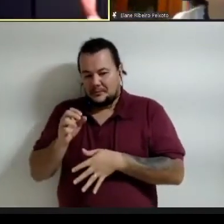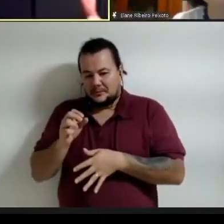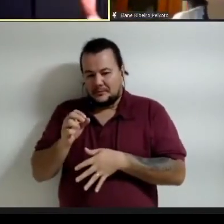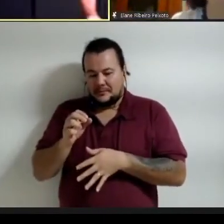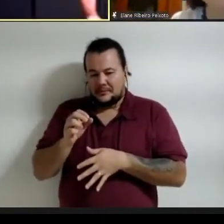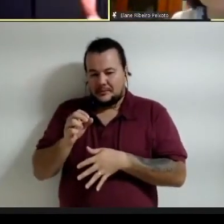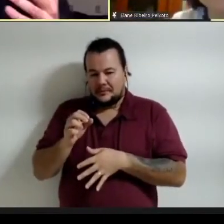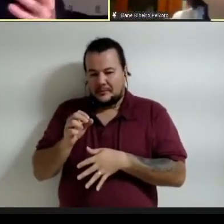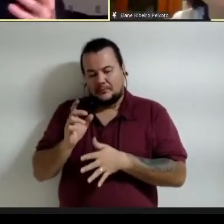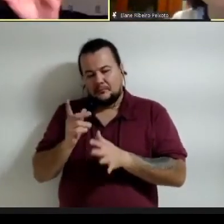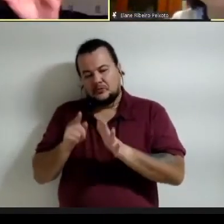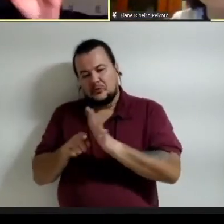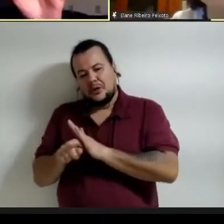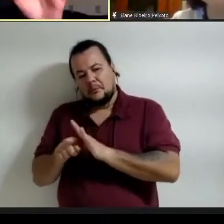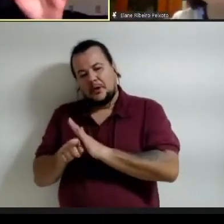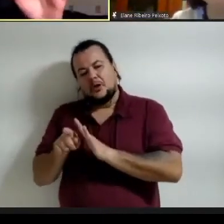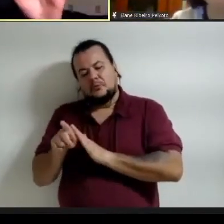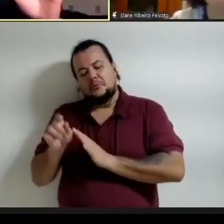né?